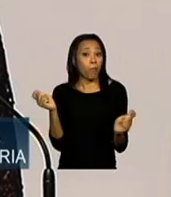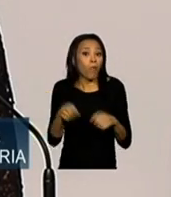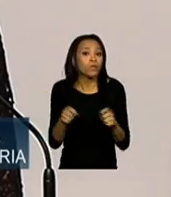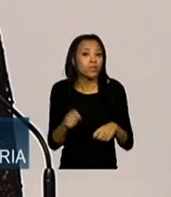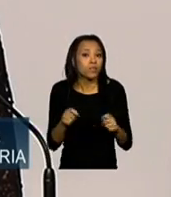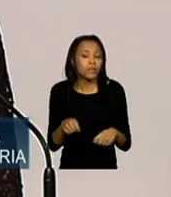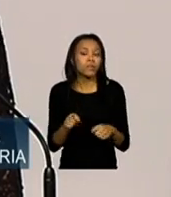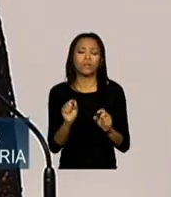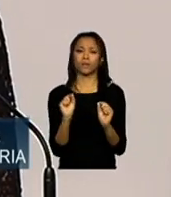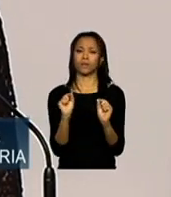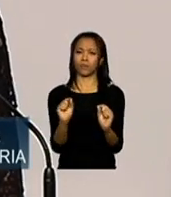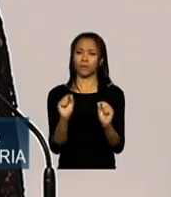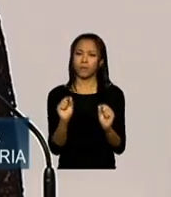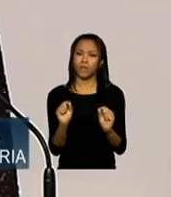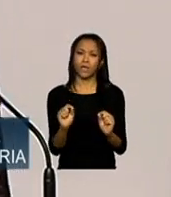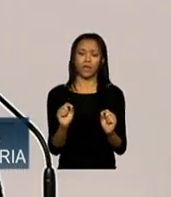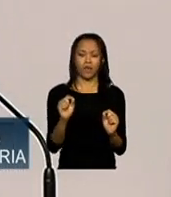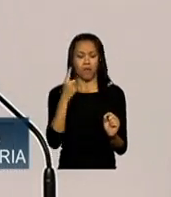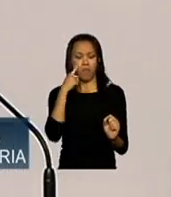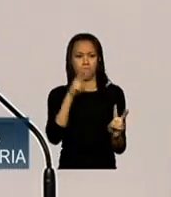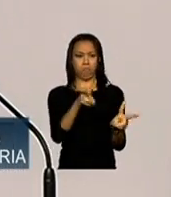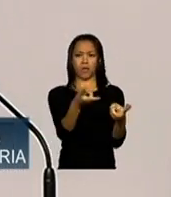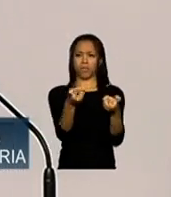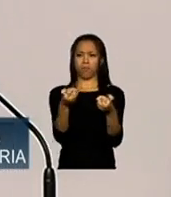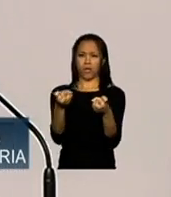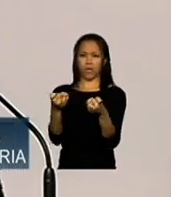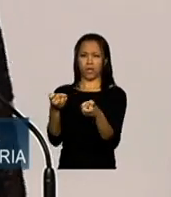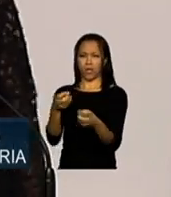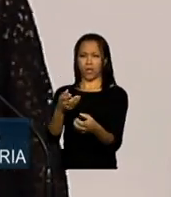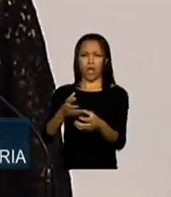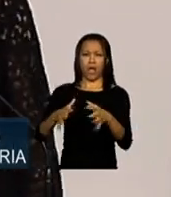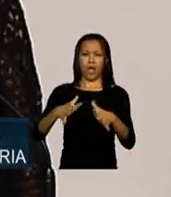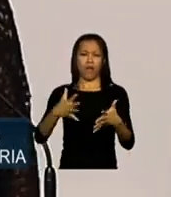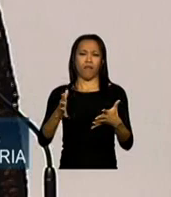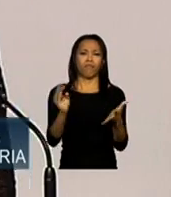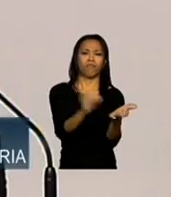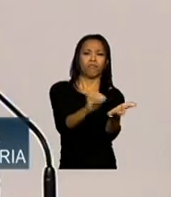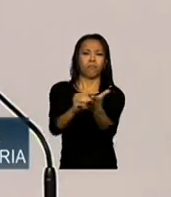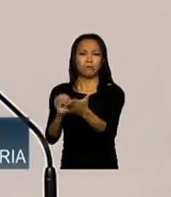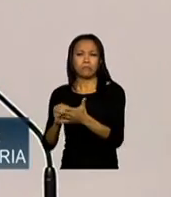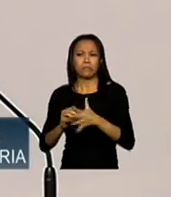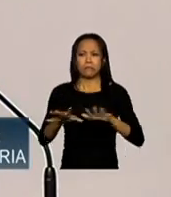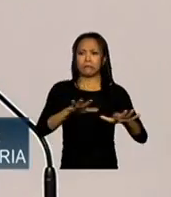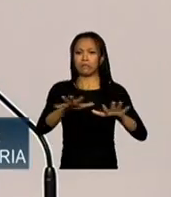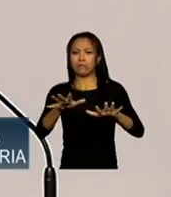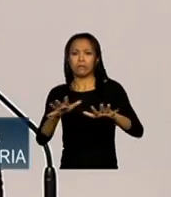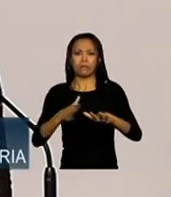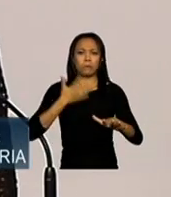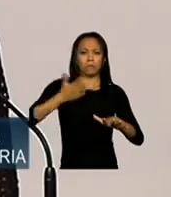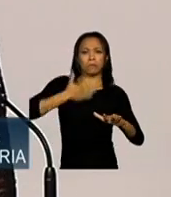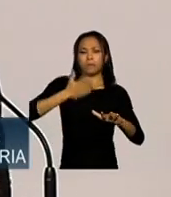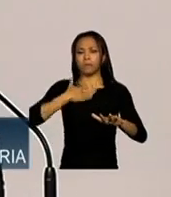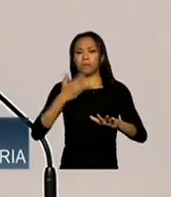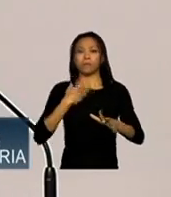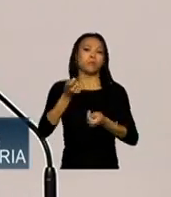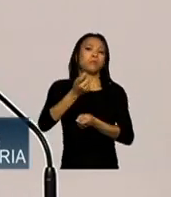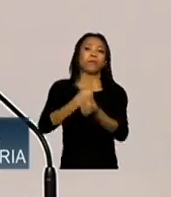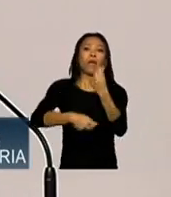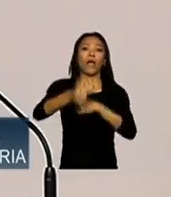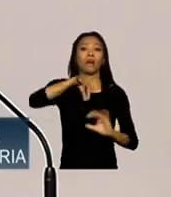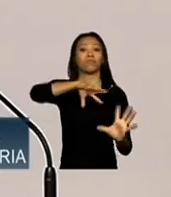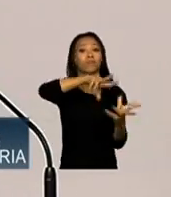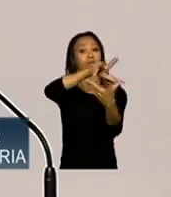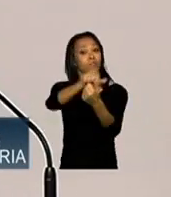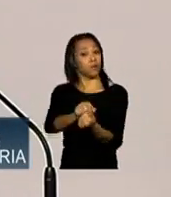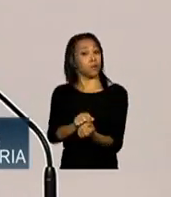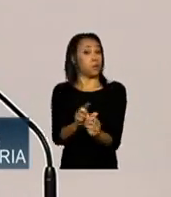fazer frente às turbulências do mercado internacional, que não são e possivelmente não